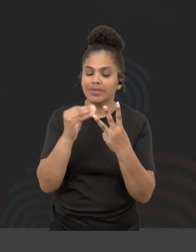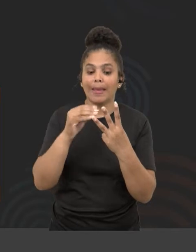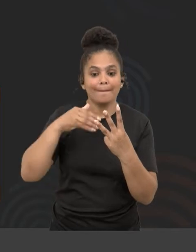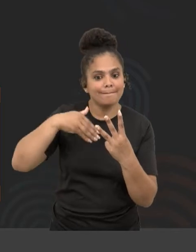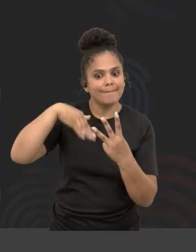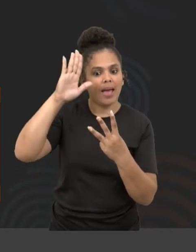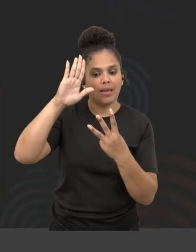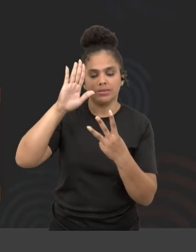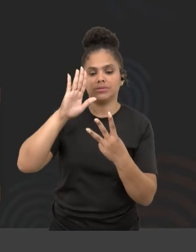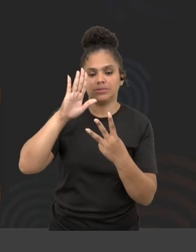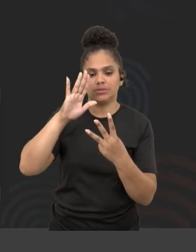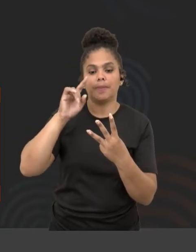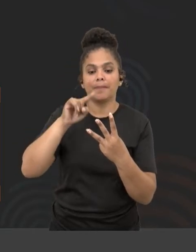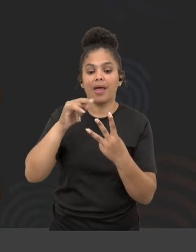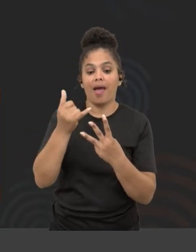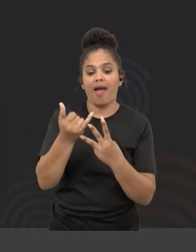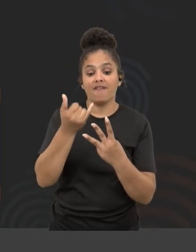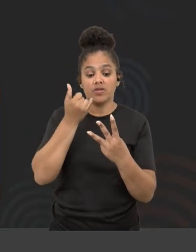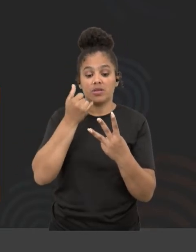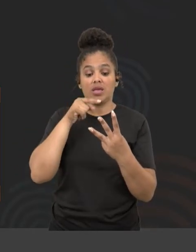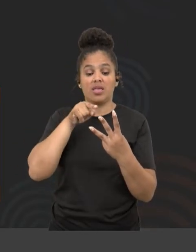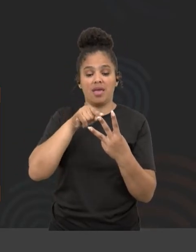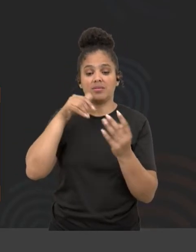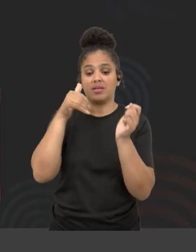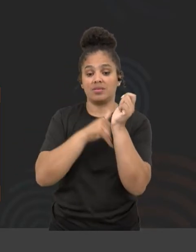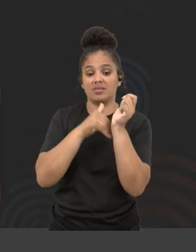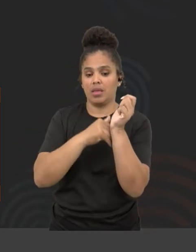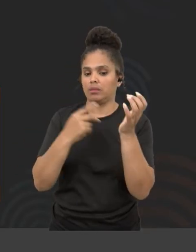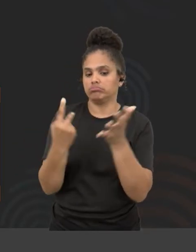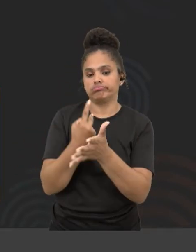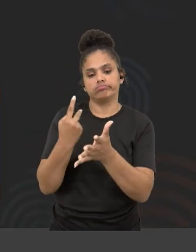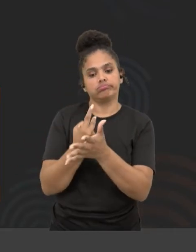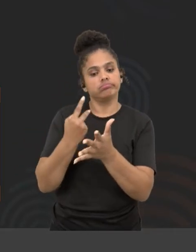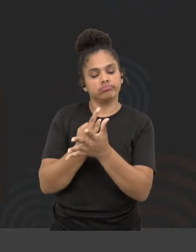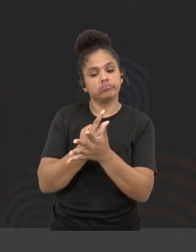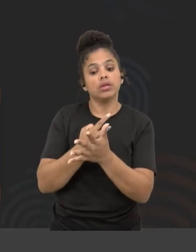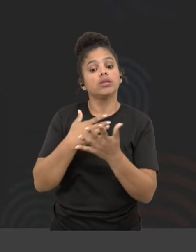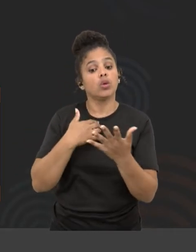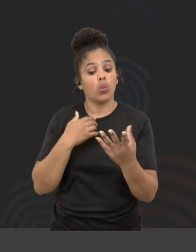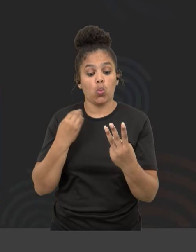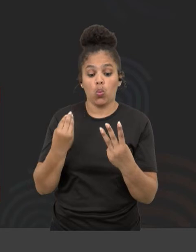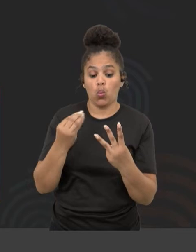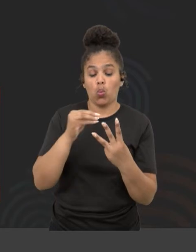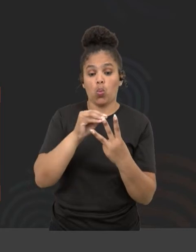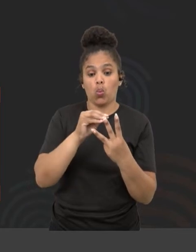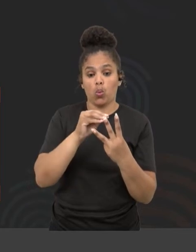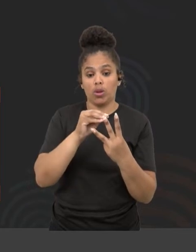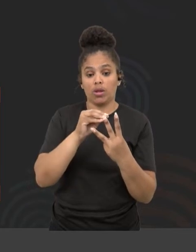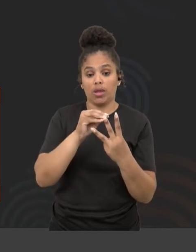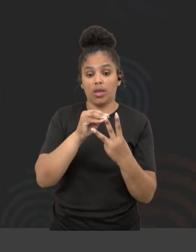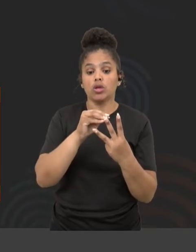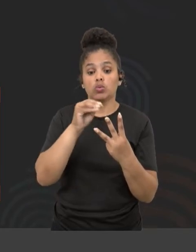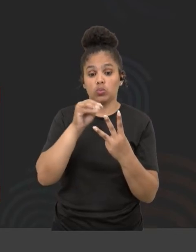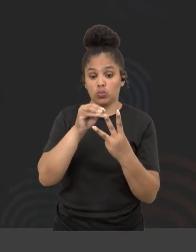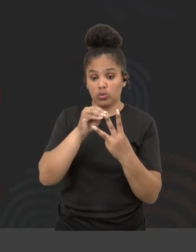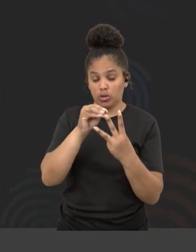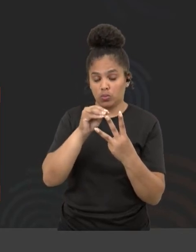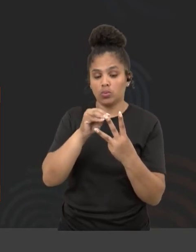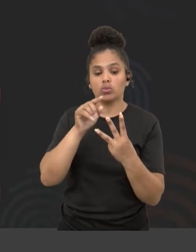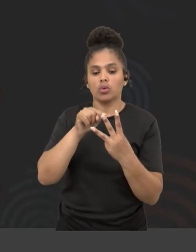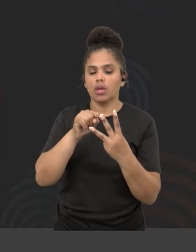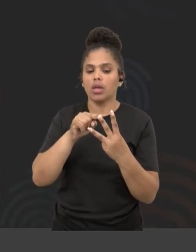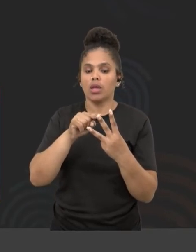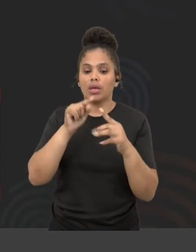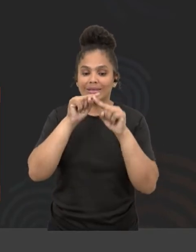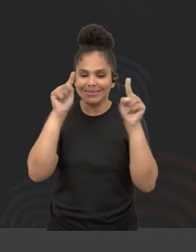para dizer que aquela senha está errada. Então, eu estou colocando no segundo exemplo um